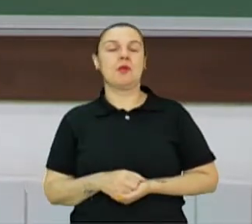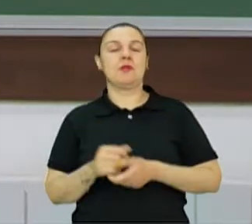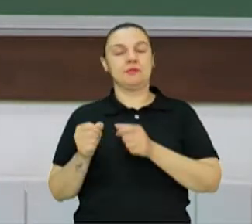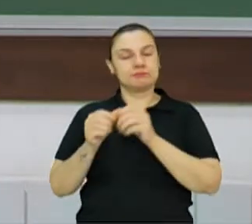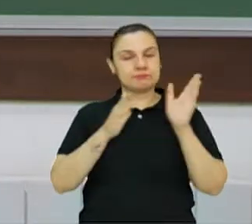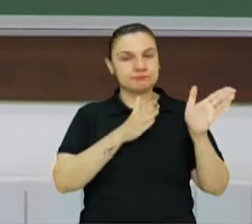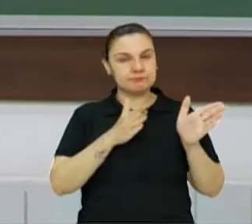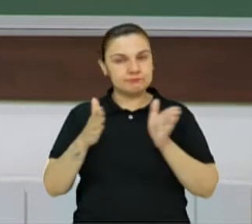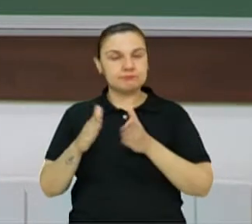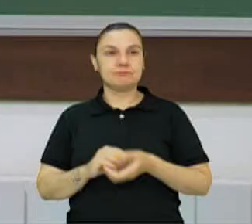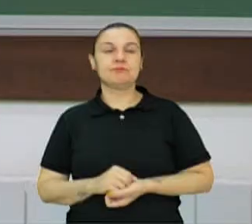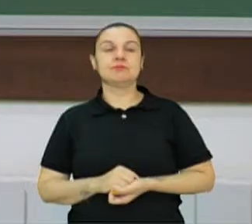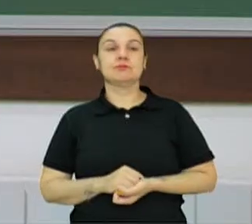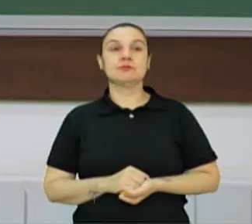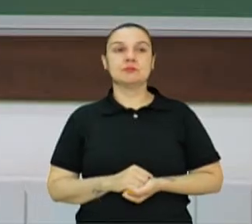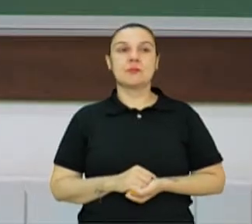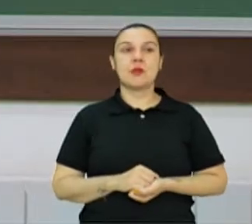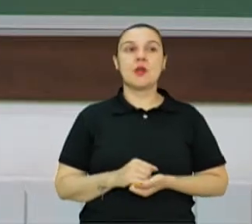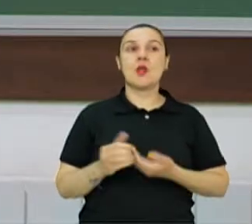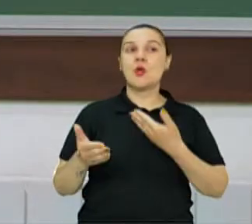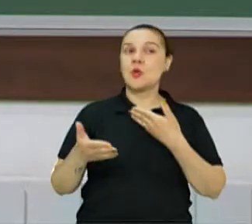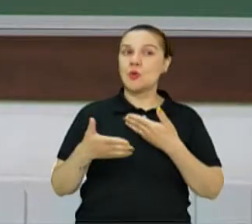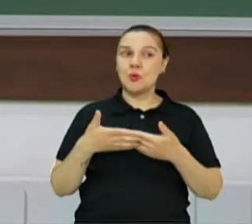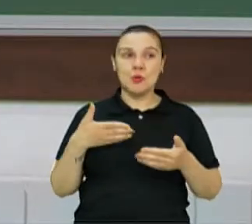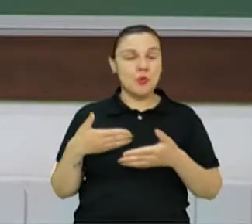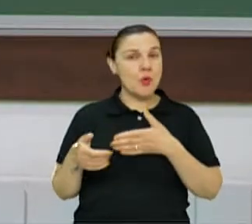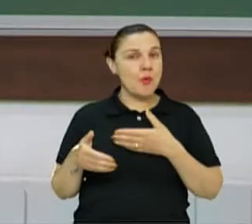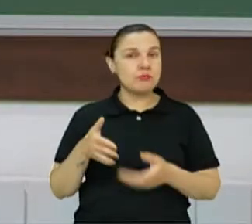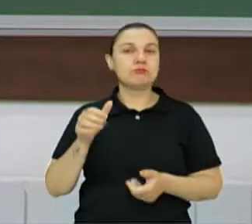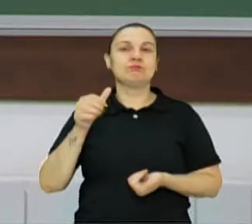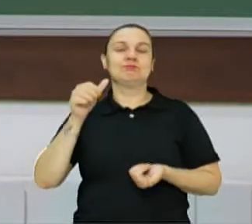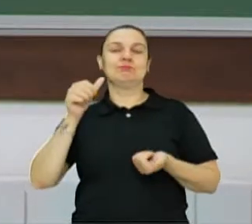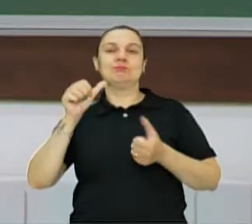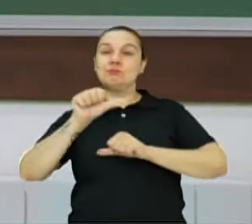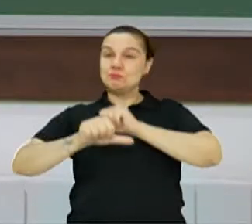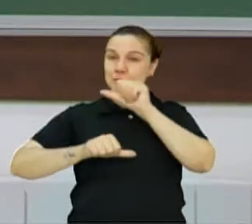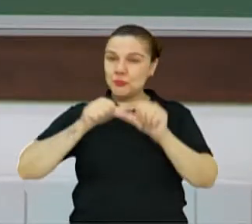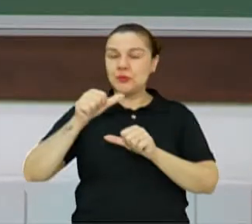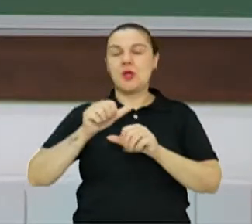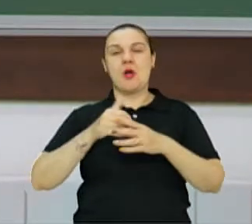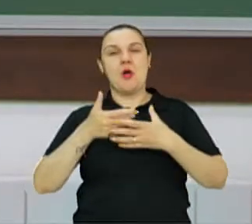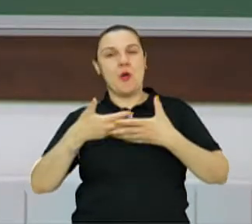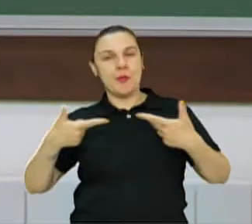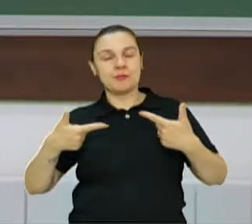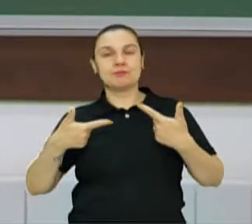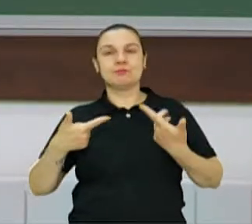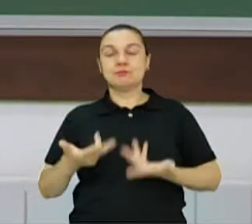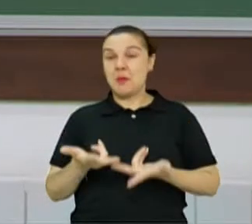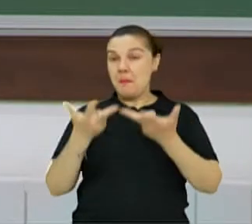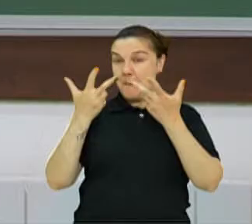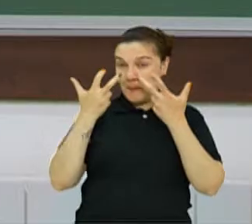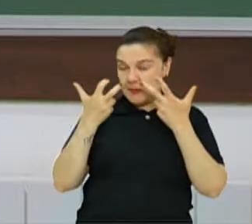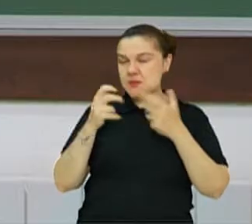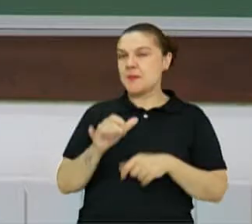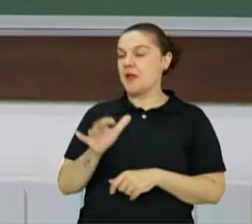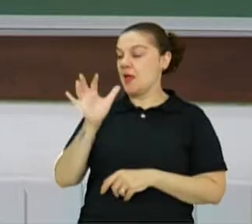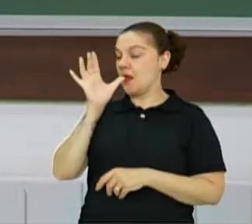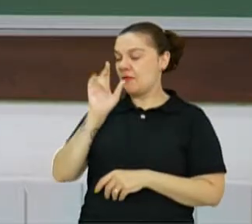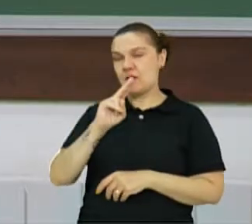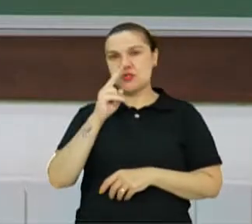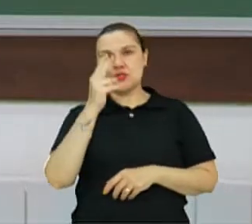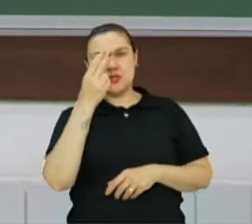esse acompanhamento. Qualquer alteração, qualquer lesão que apareça nas regiões íntimas,